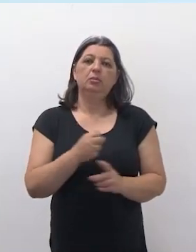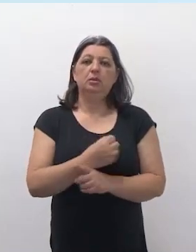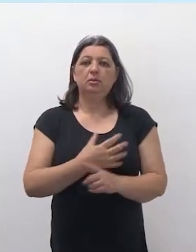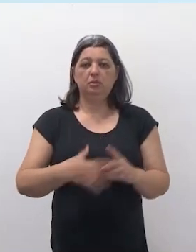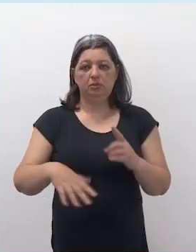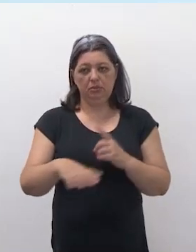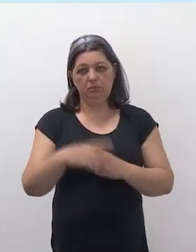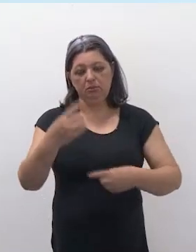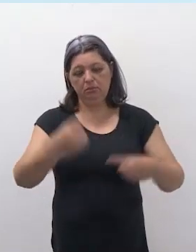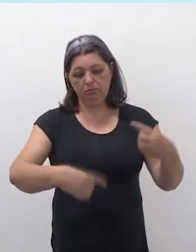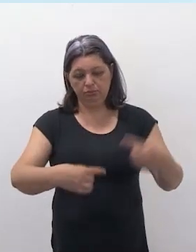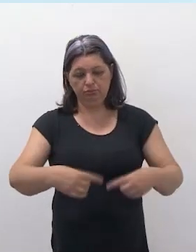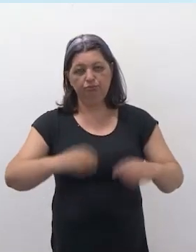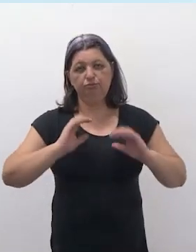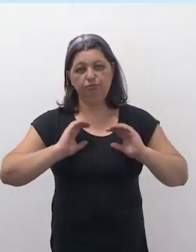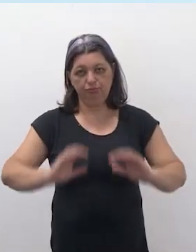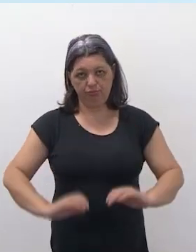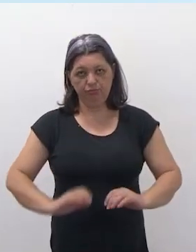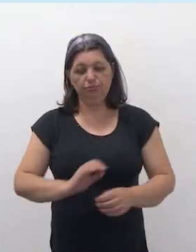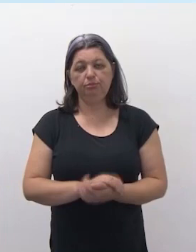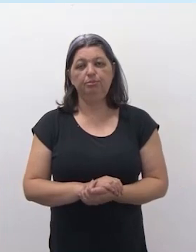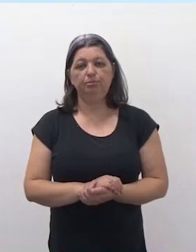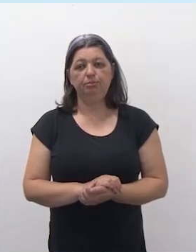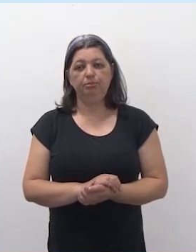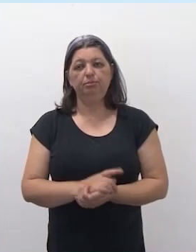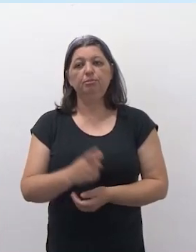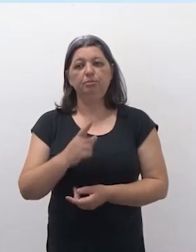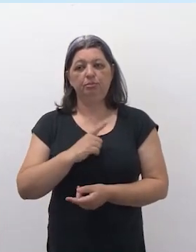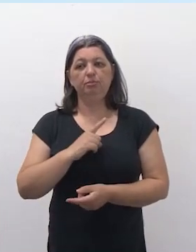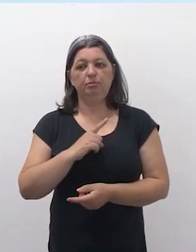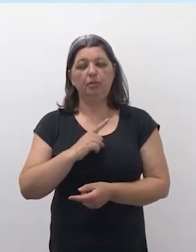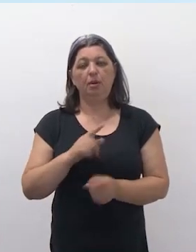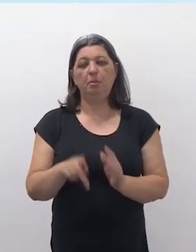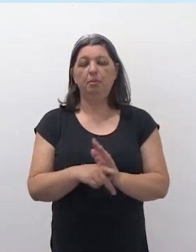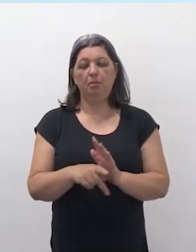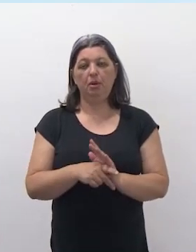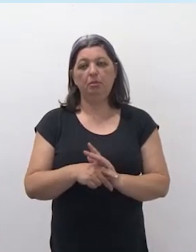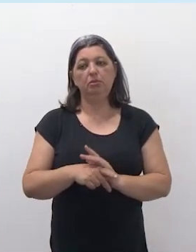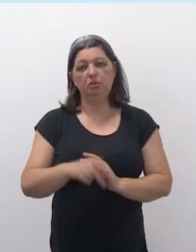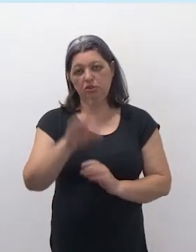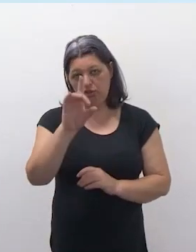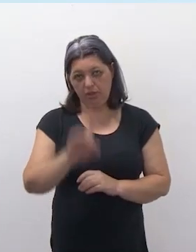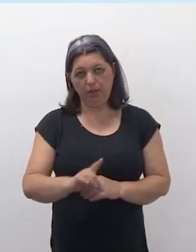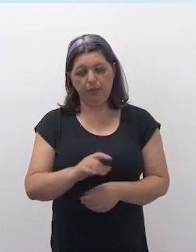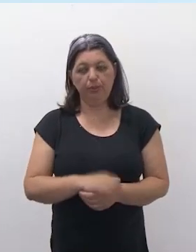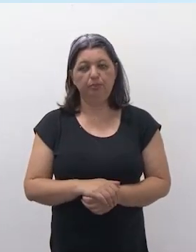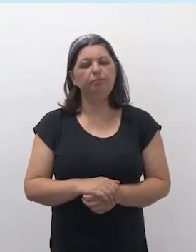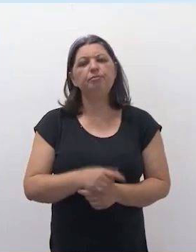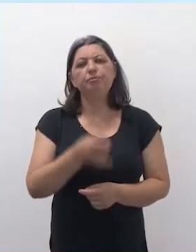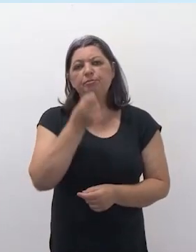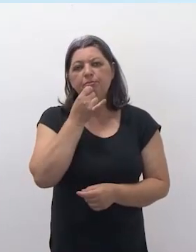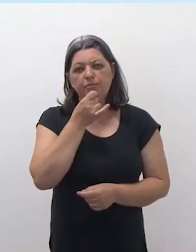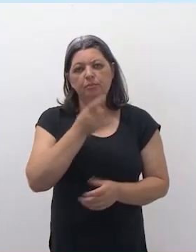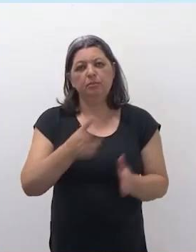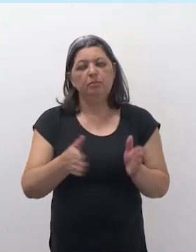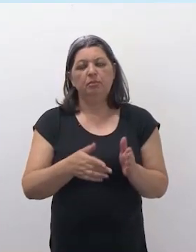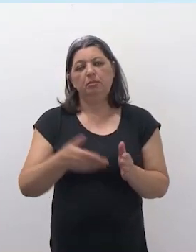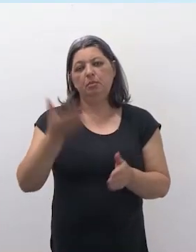políticos, essa pessoa, então, ela tem esse status de cidadã. Em outras épocas do mundo, por exemplo, na